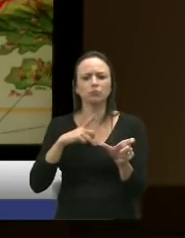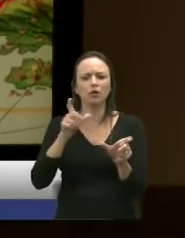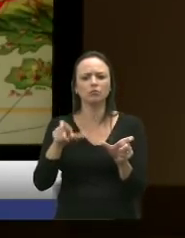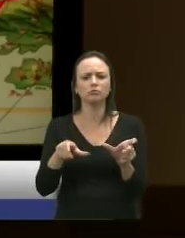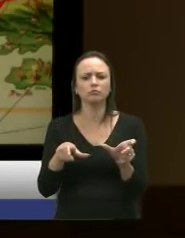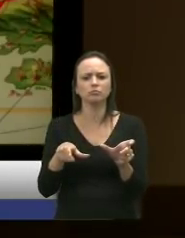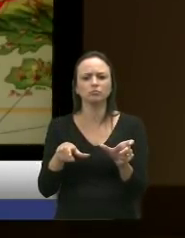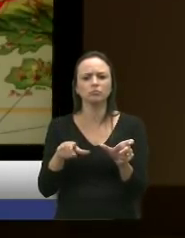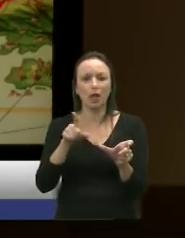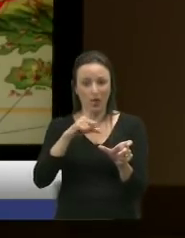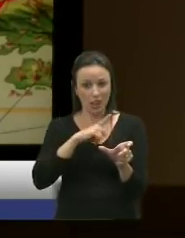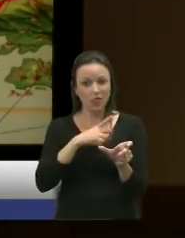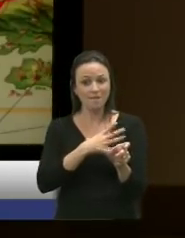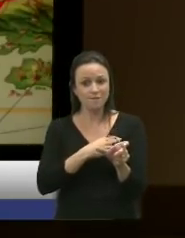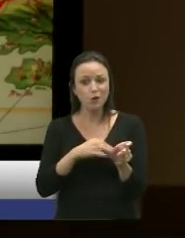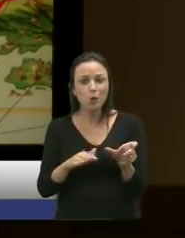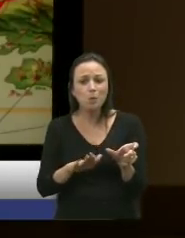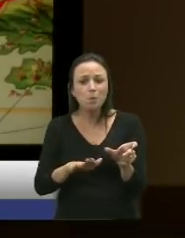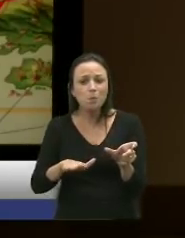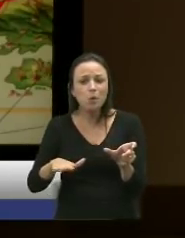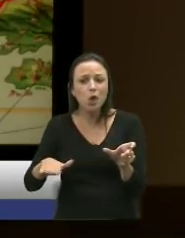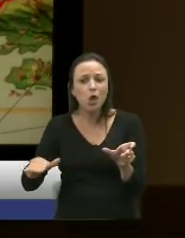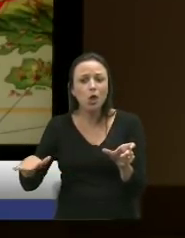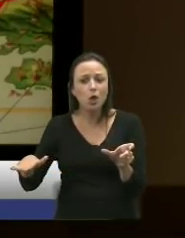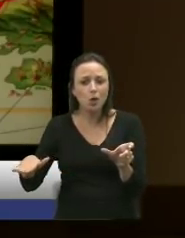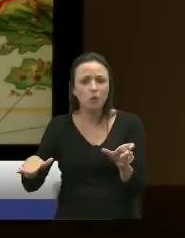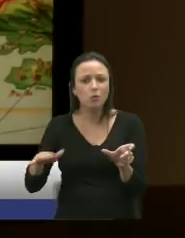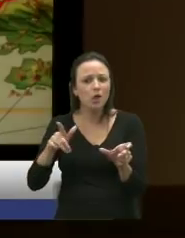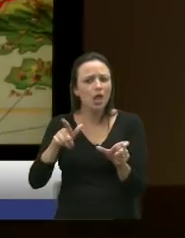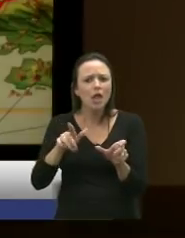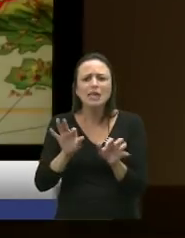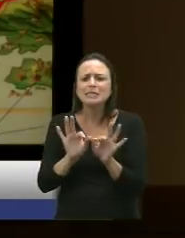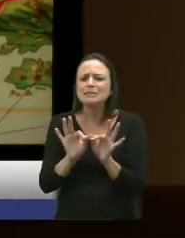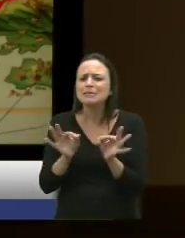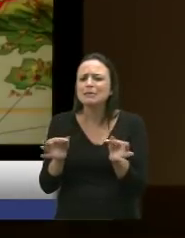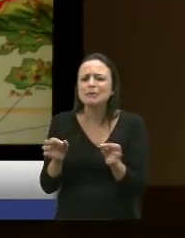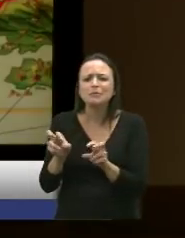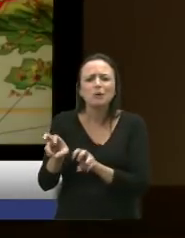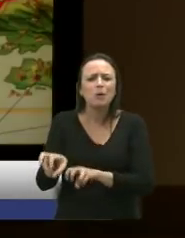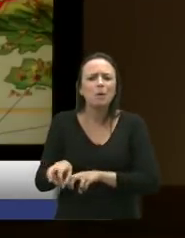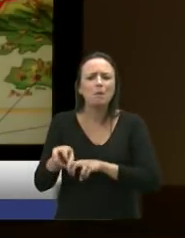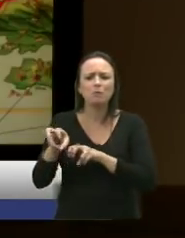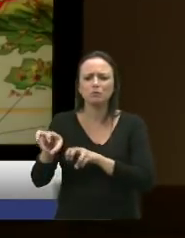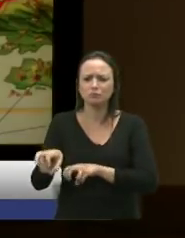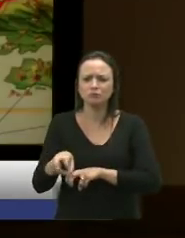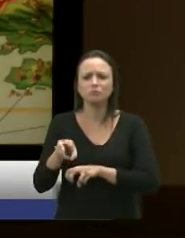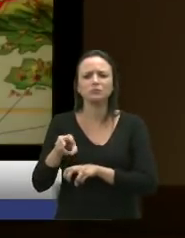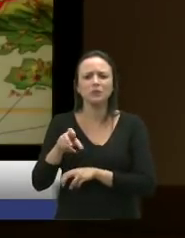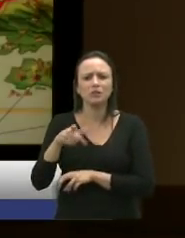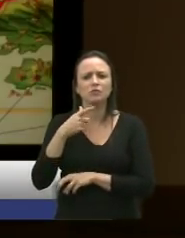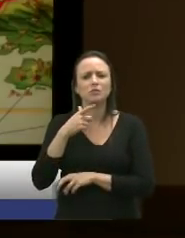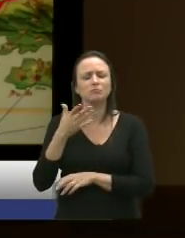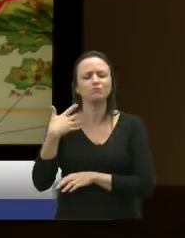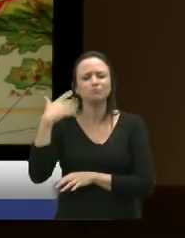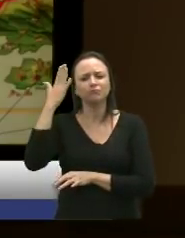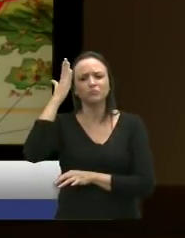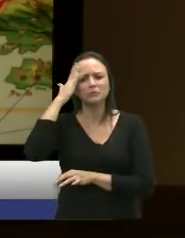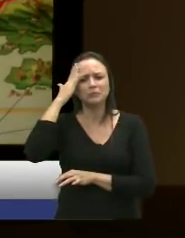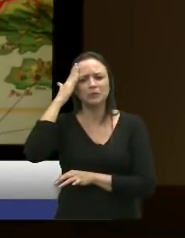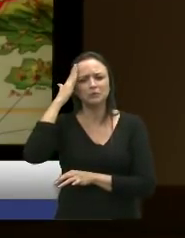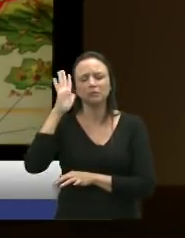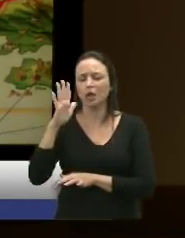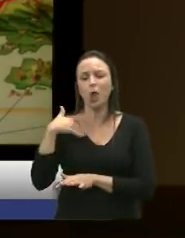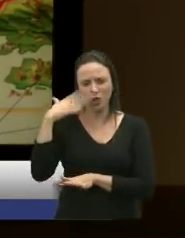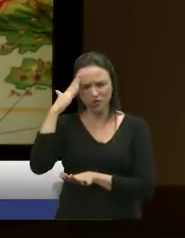Ele que tinha filhos pequenos, ele que era humilde agricultor, e ele admitiu que sabia, mas insistiu: sei e não